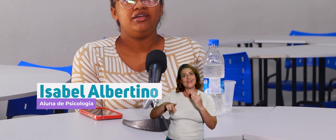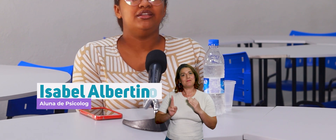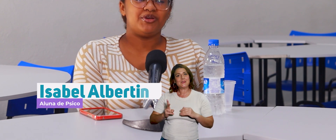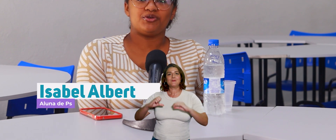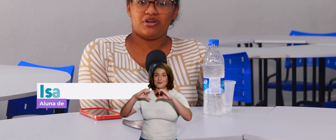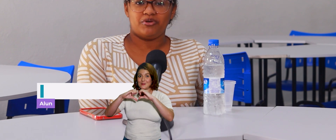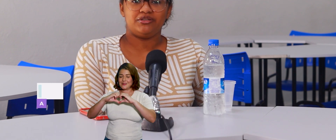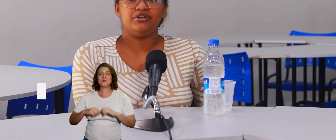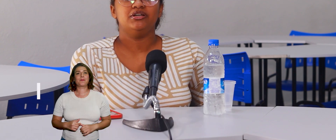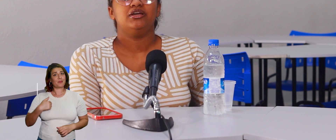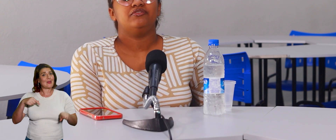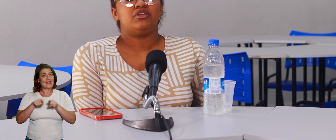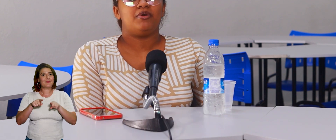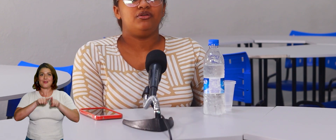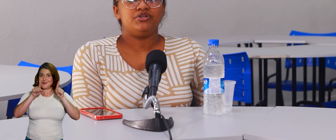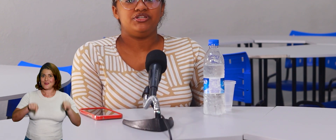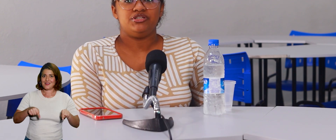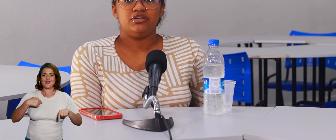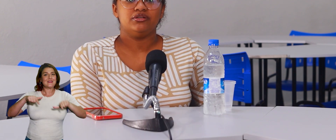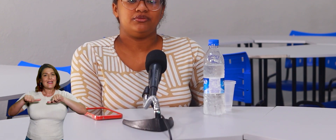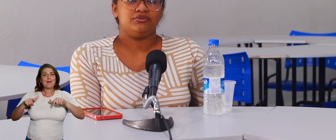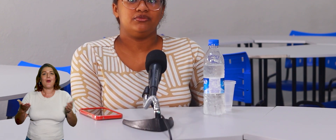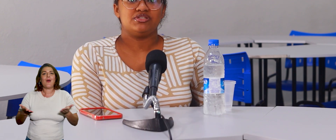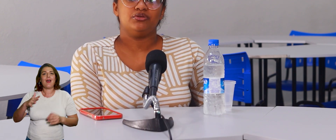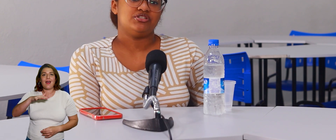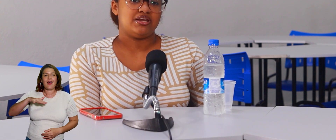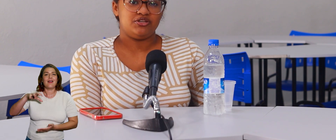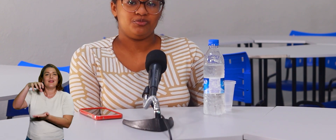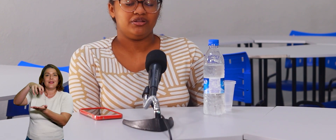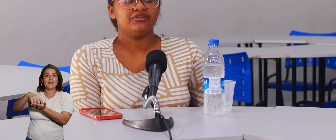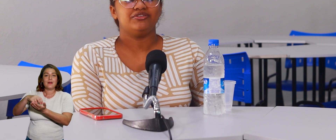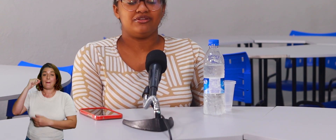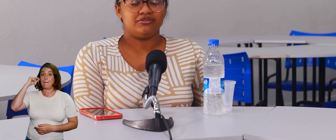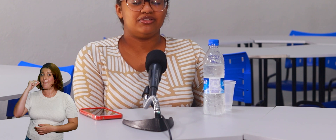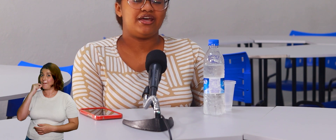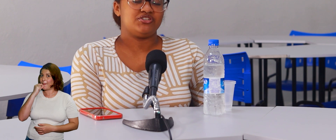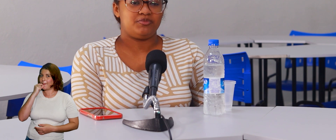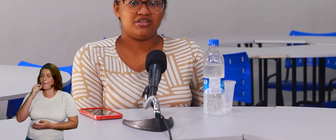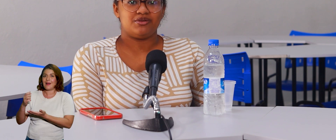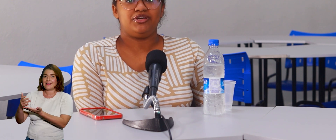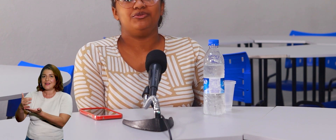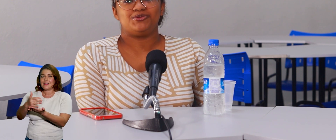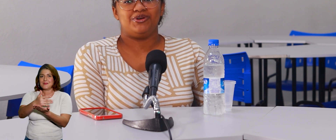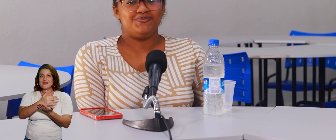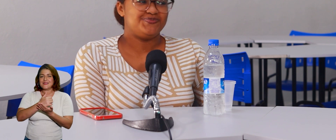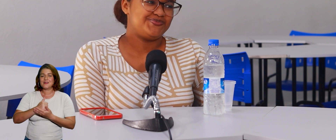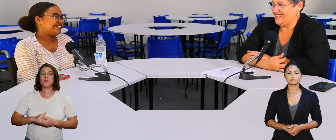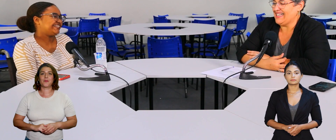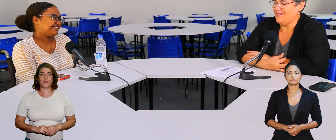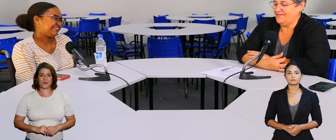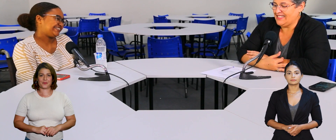Unisuam e também sou colaboradora. Trabalho hoje em dia no setor de teleatendimento, na área de captação aqui da